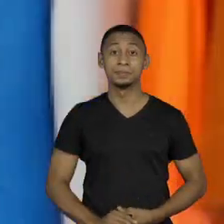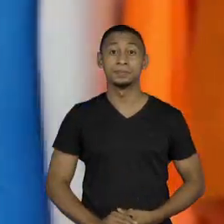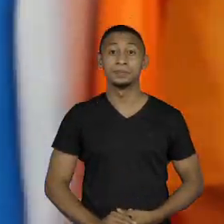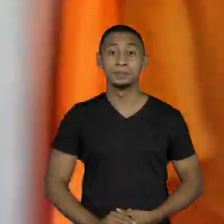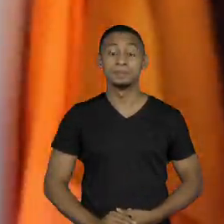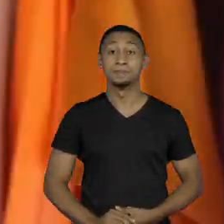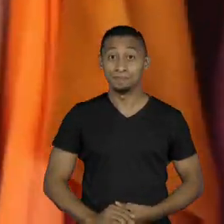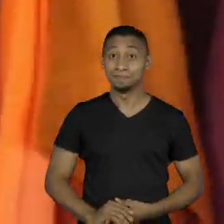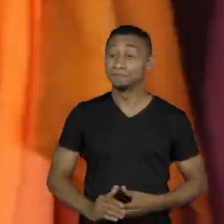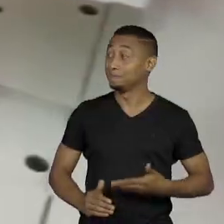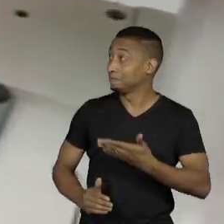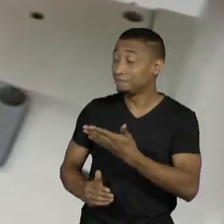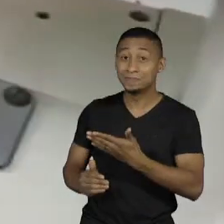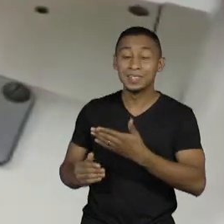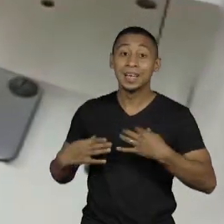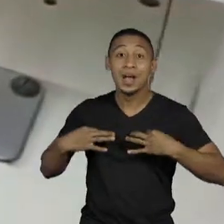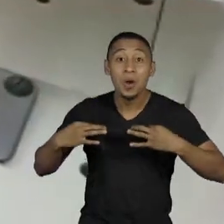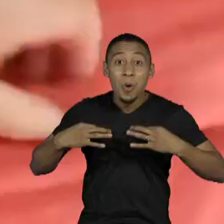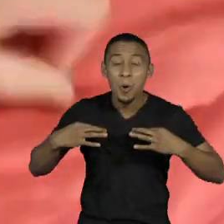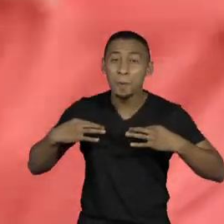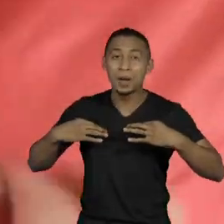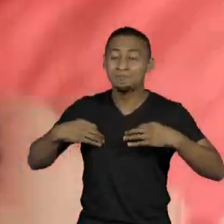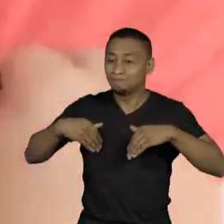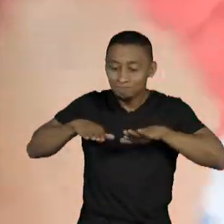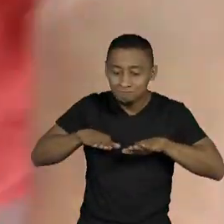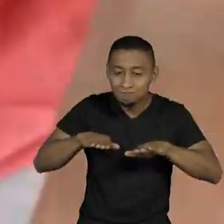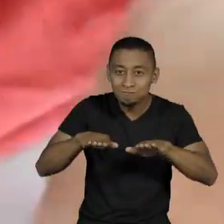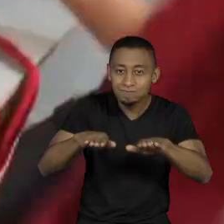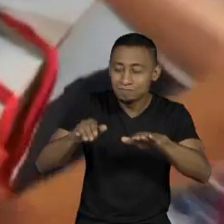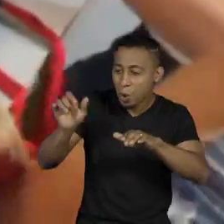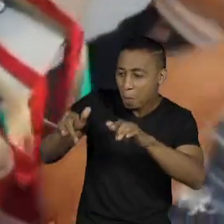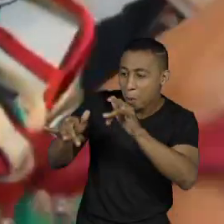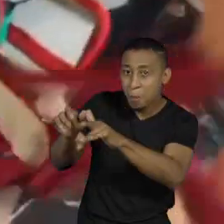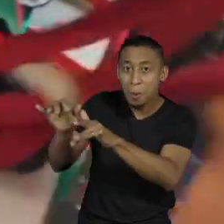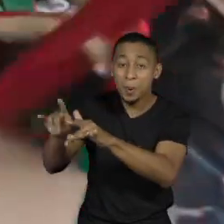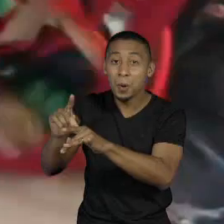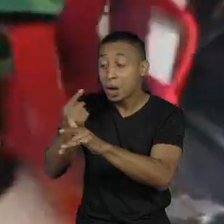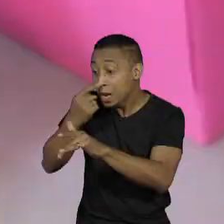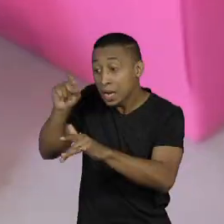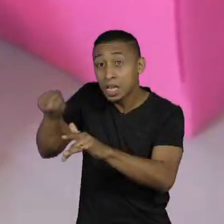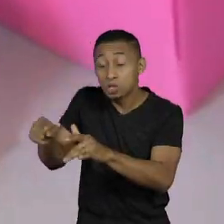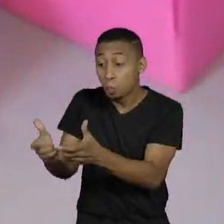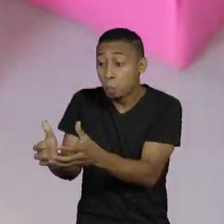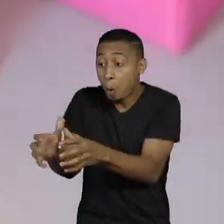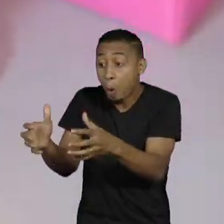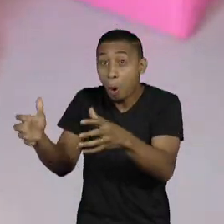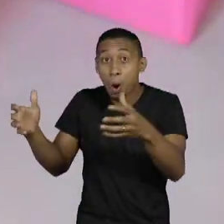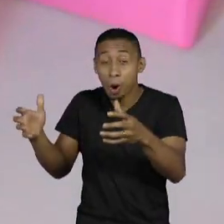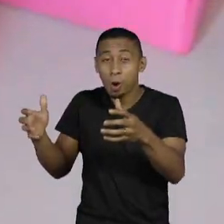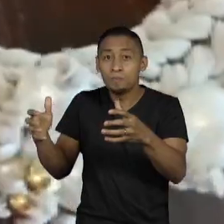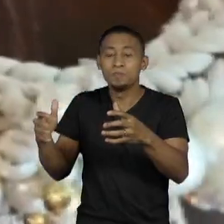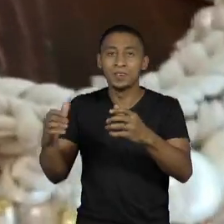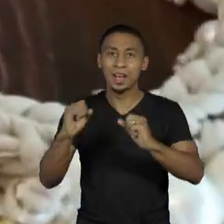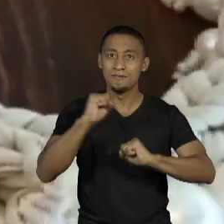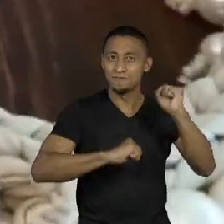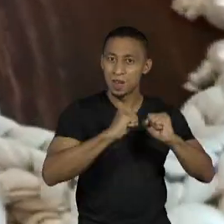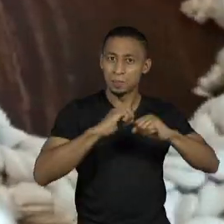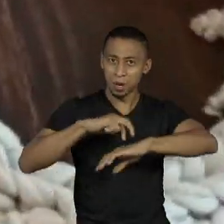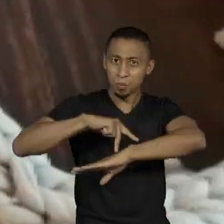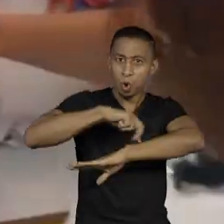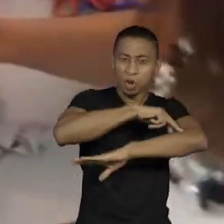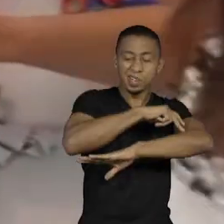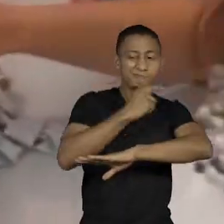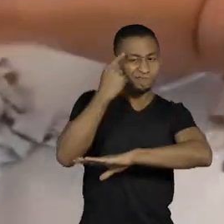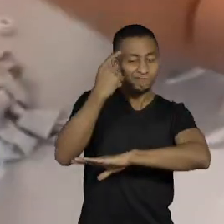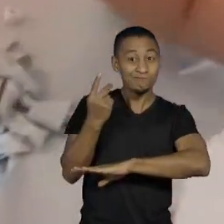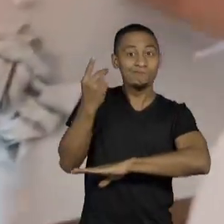E a grande quantidade de retalhos gerada na confecção de roupas leva a indústria da moda a incluir a reutilização